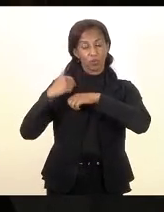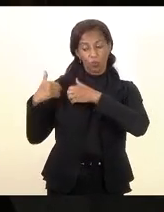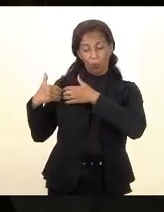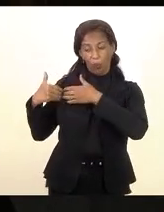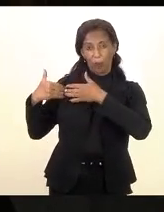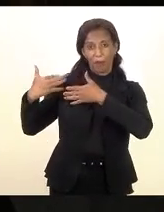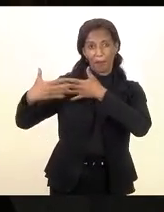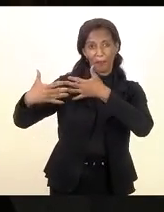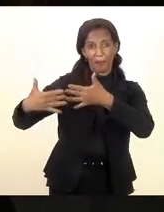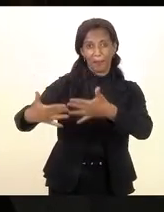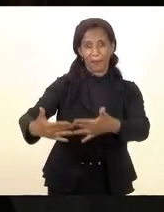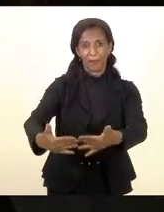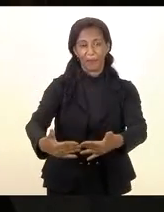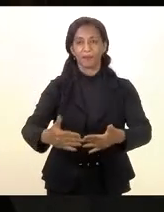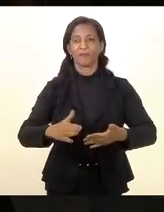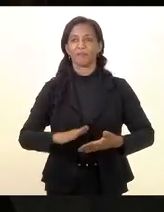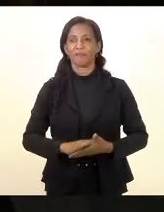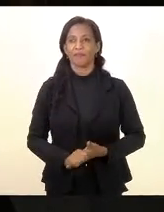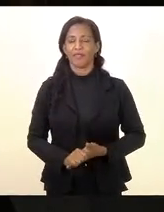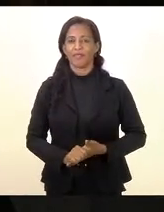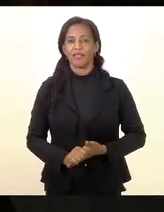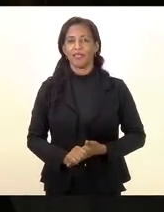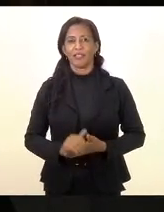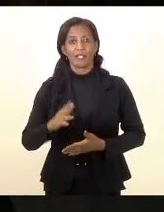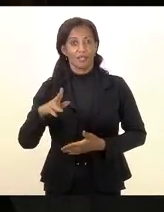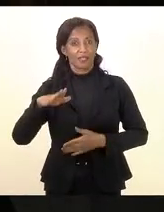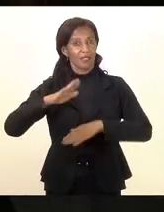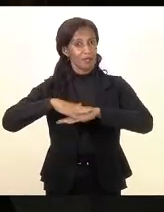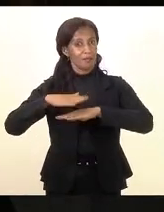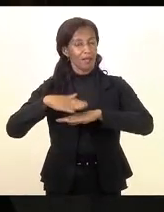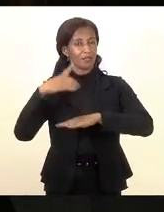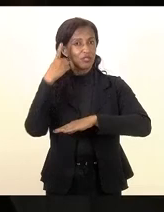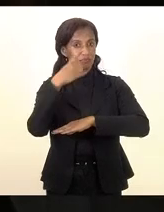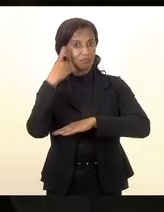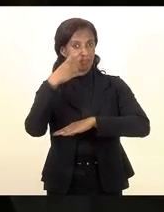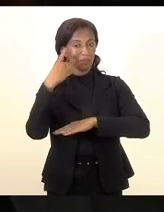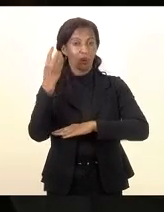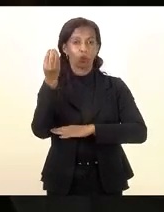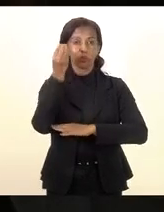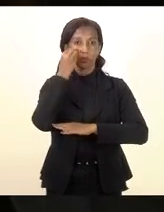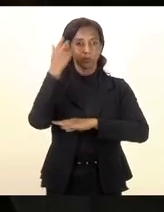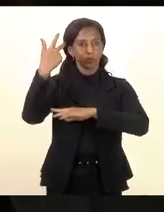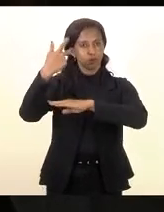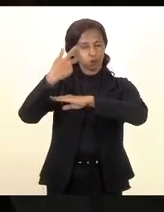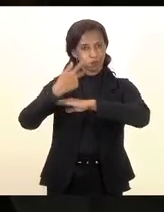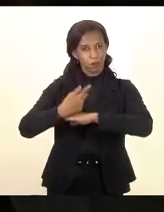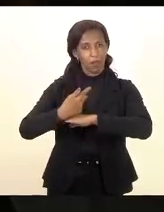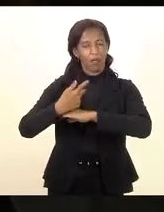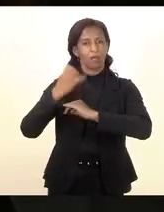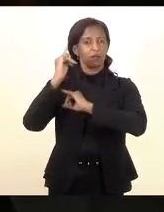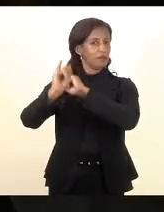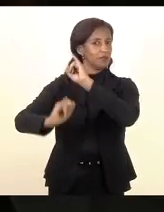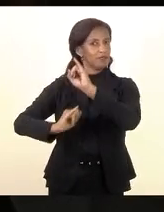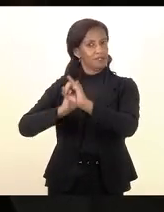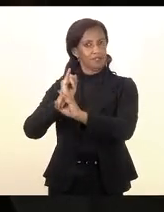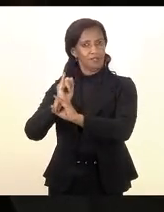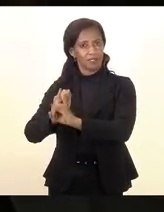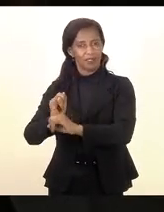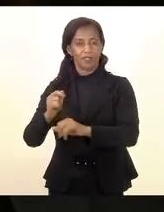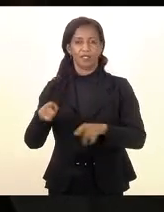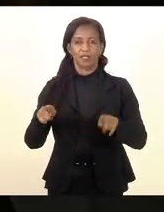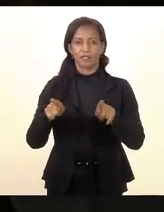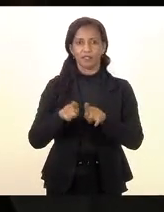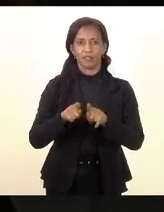até esse exato momento demais parlamentares que nos acompanham através das redes sociais através também